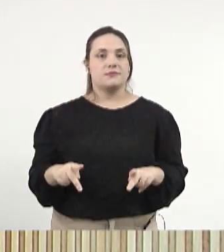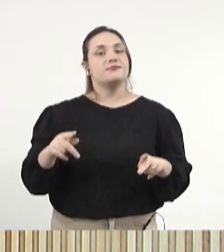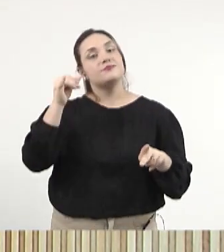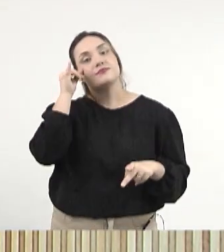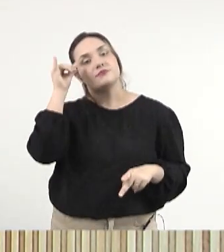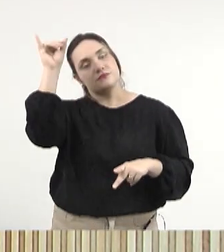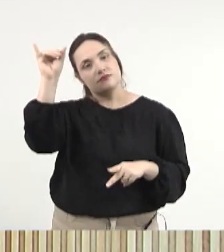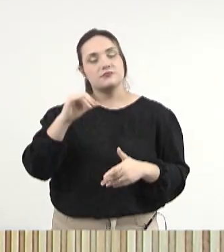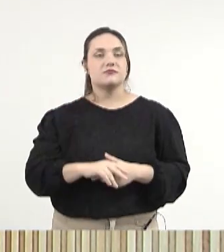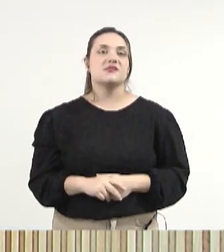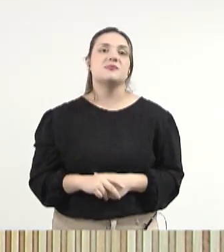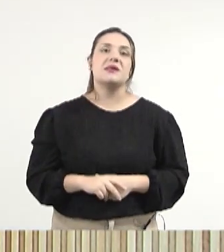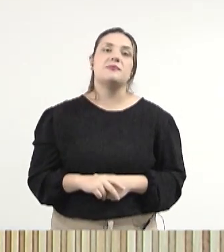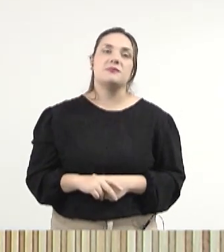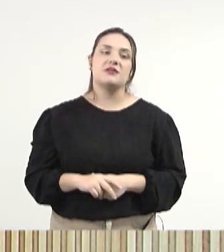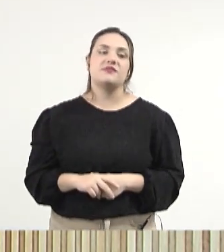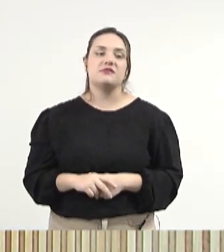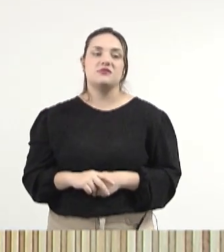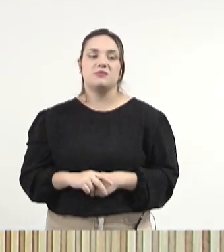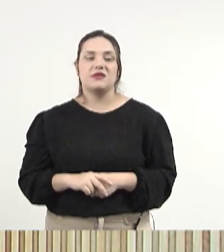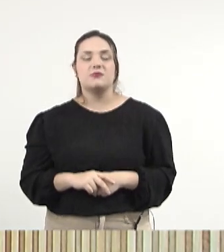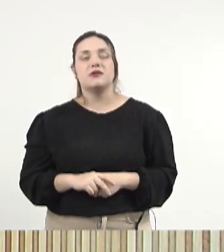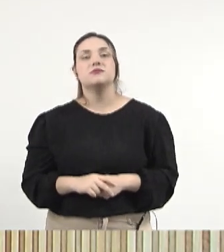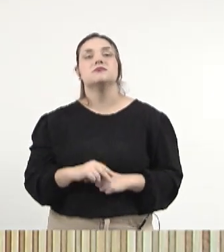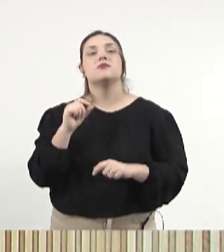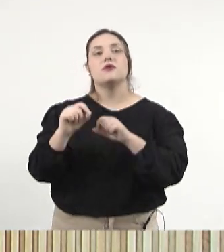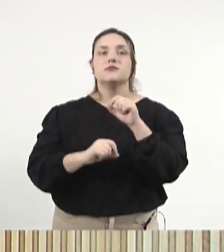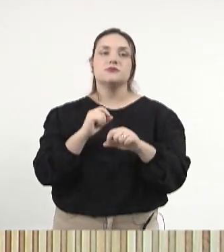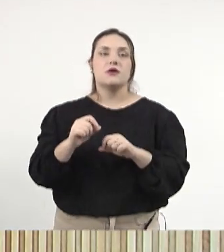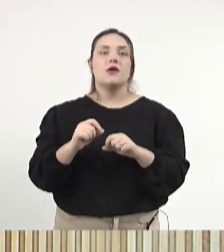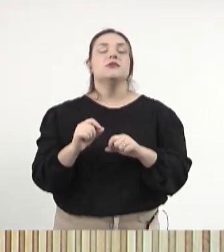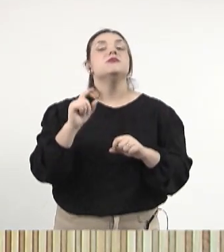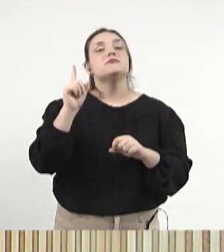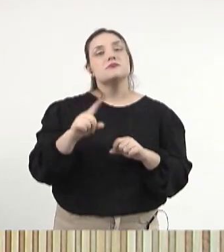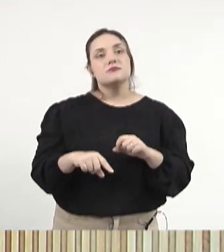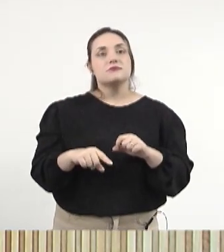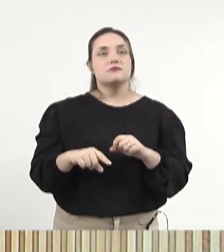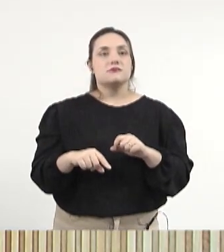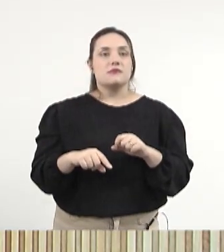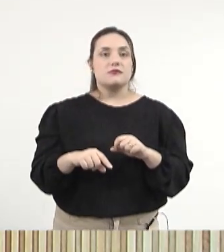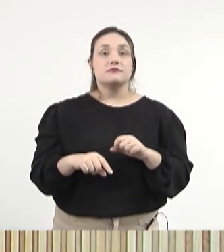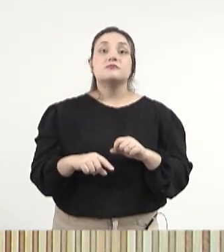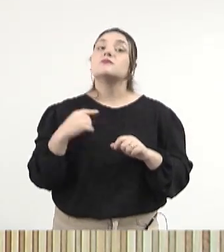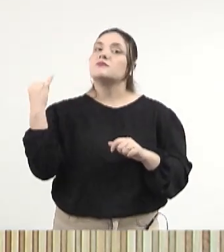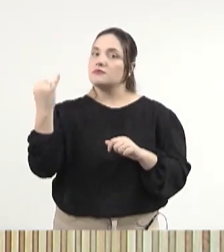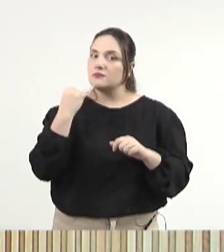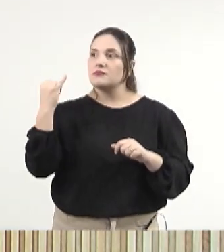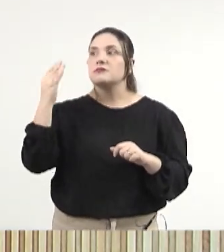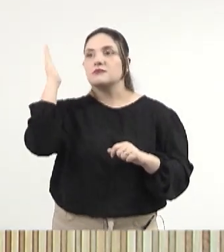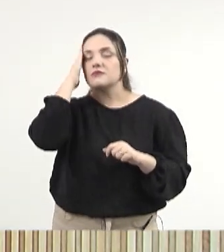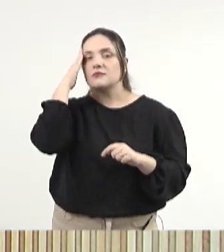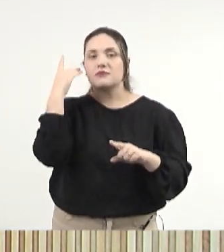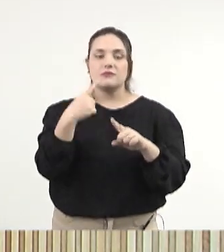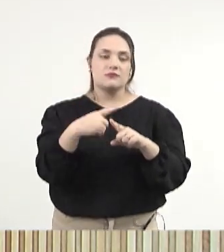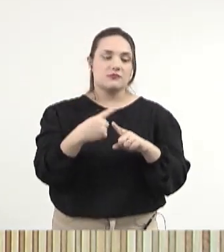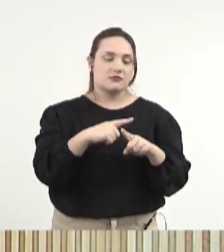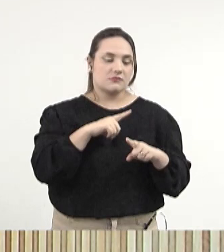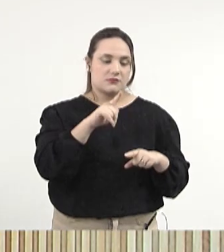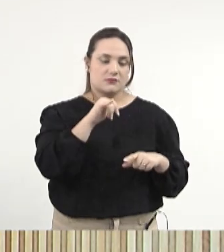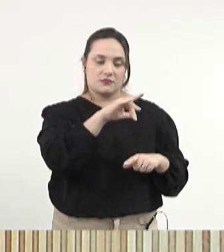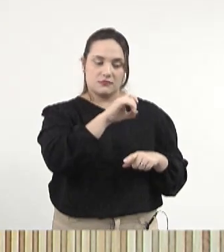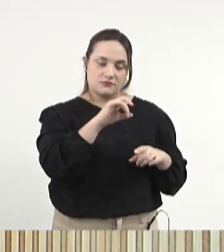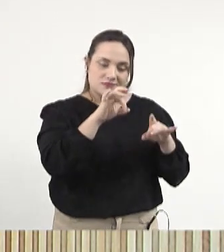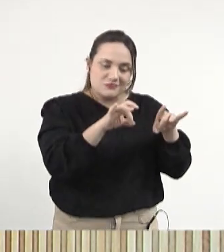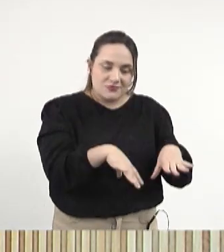evitem esses acidentes. Mas talvez a campanha seja um ponto muito forte, né? Até porque o lixo, na maioria das vezes, é produzido na casa